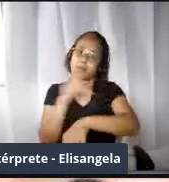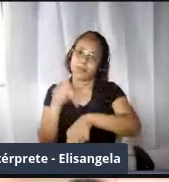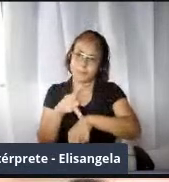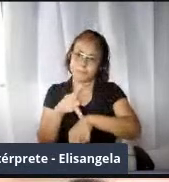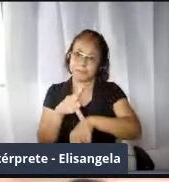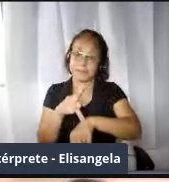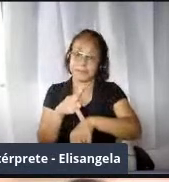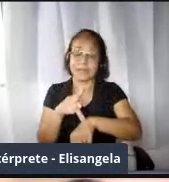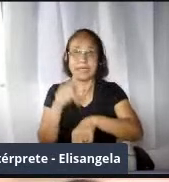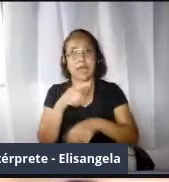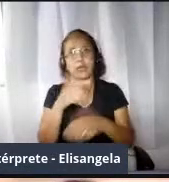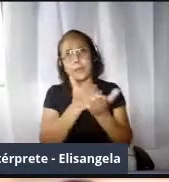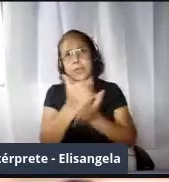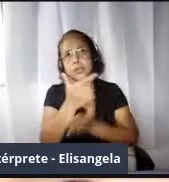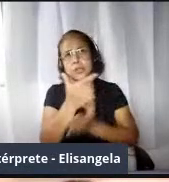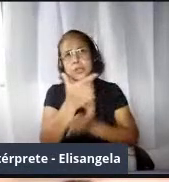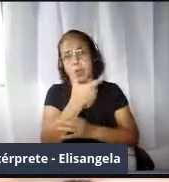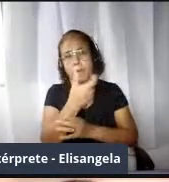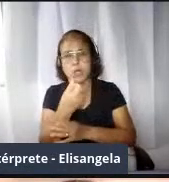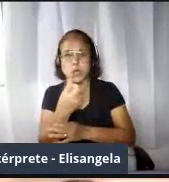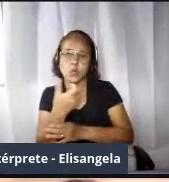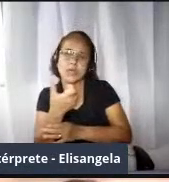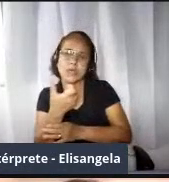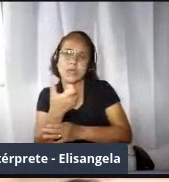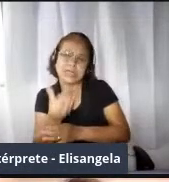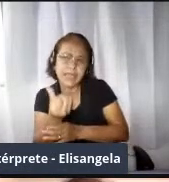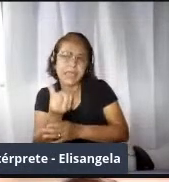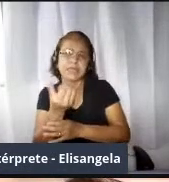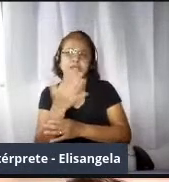e tinha acabado